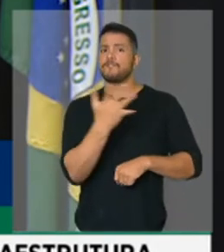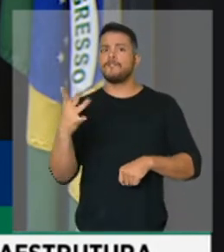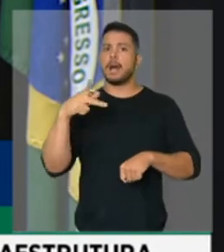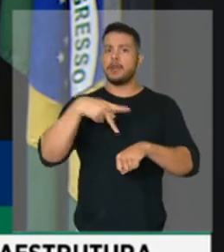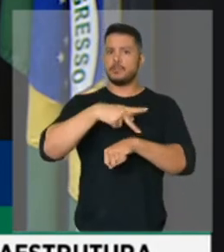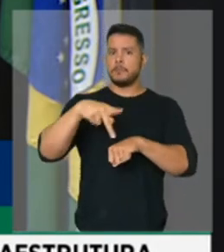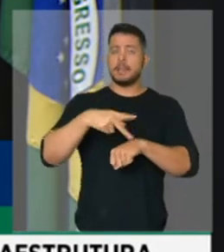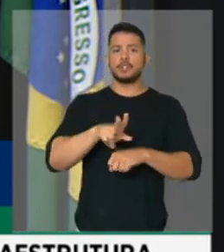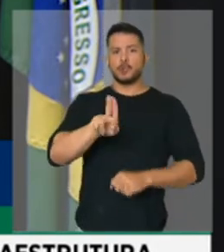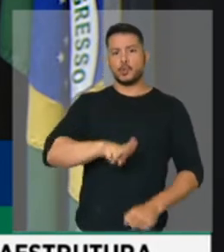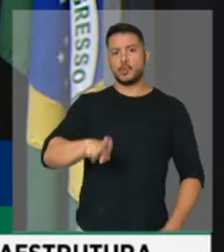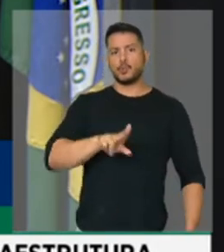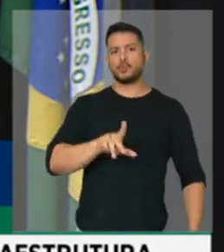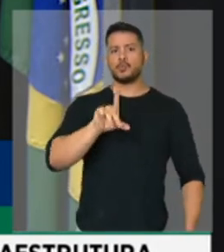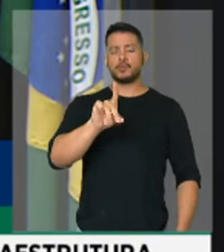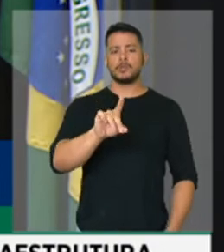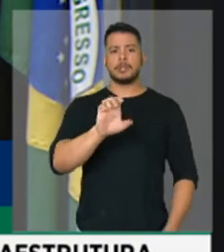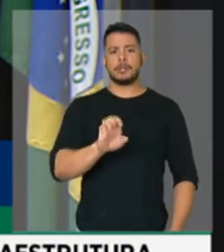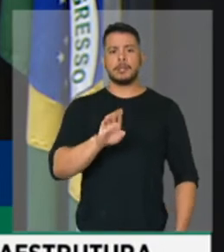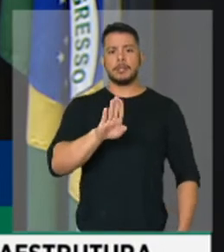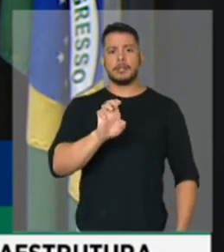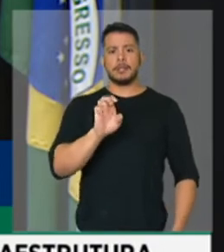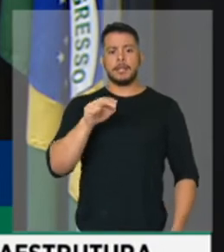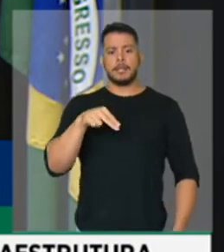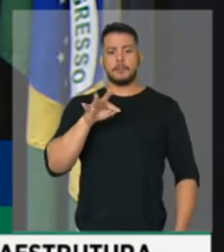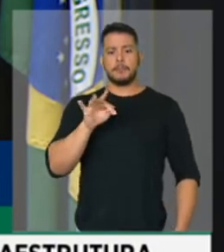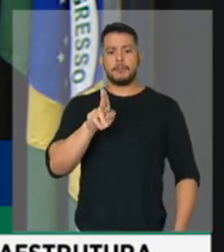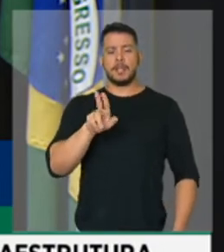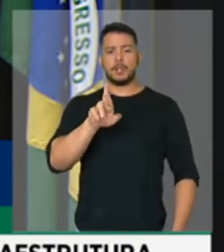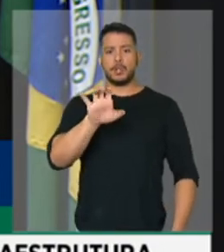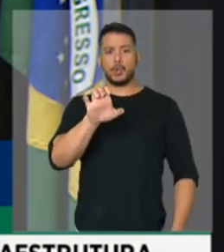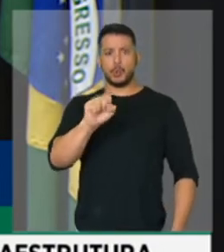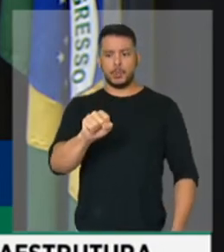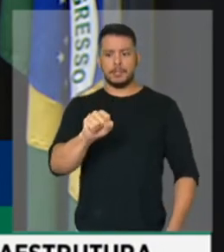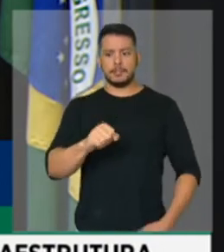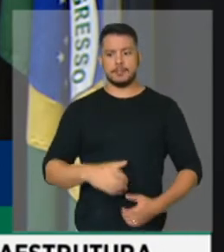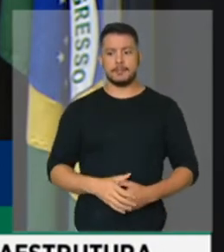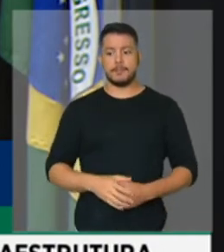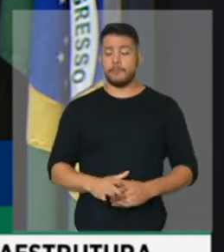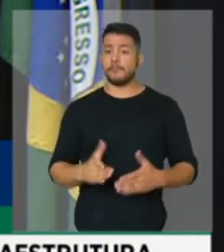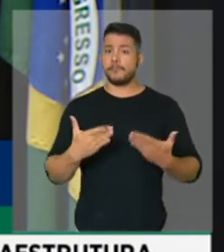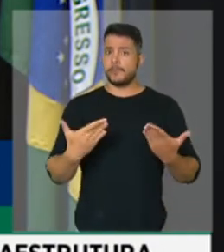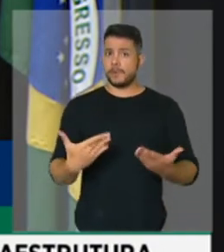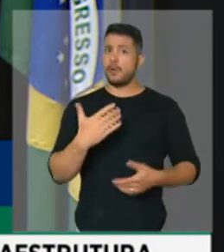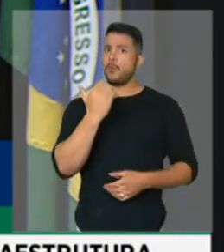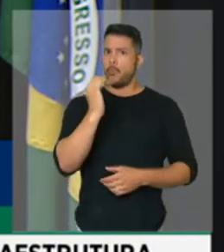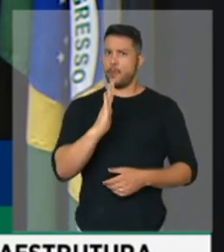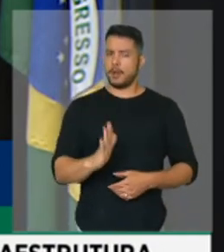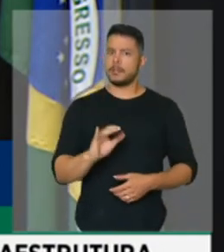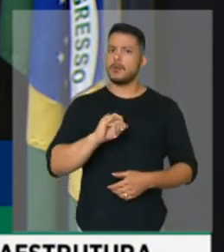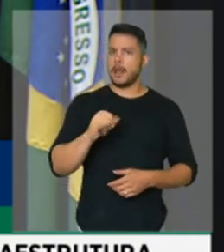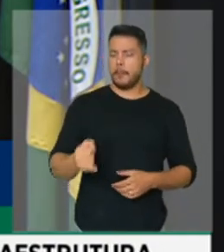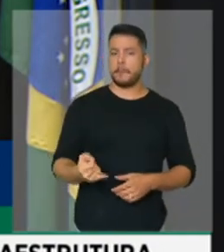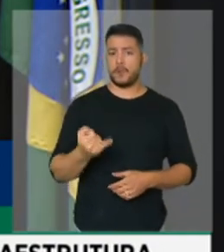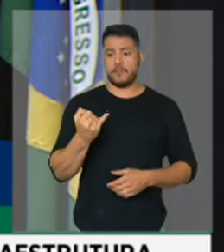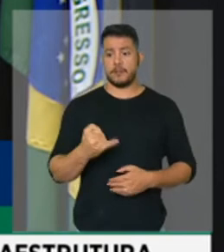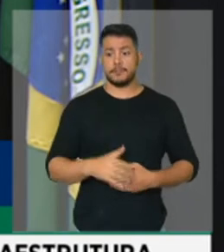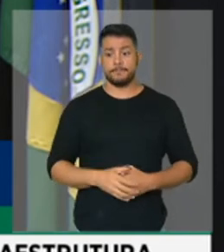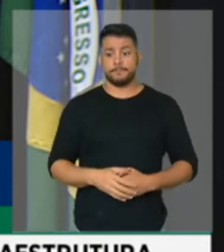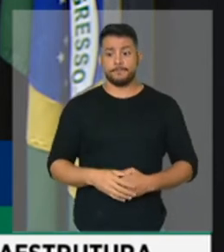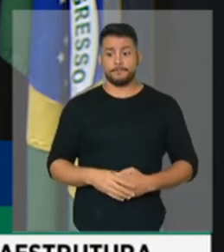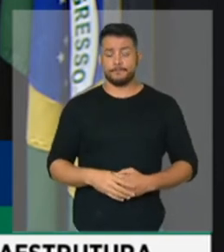que o Brasil se atualiza e se moderniza, preparando para um futuro efetivo. Essa